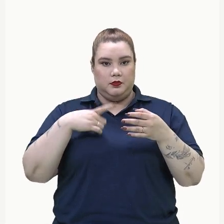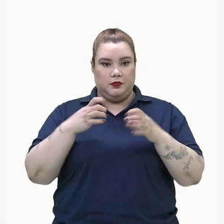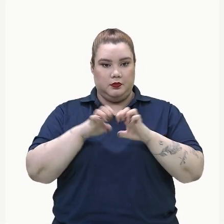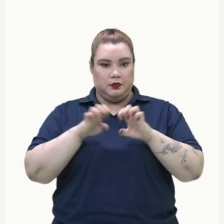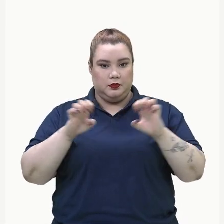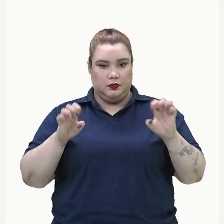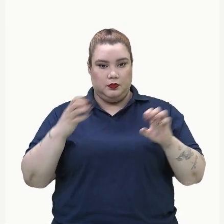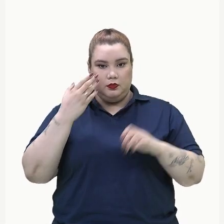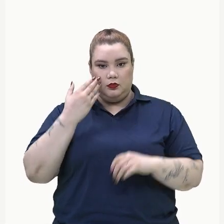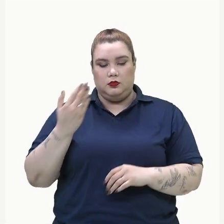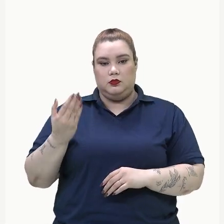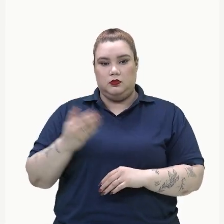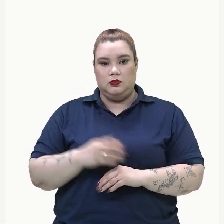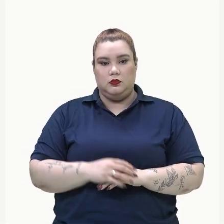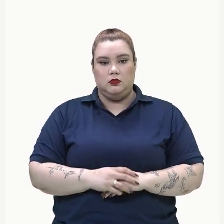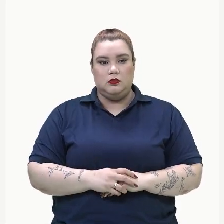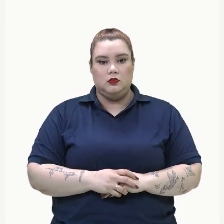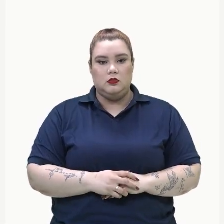sim